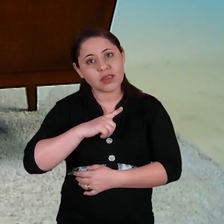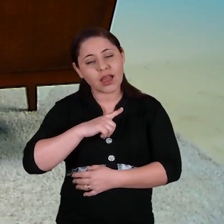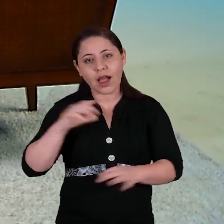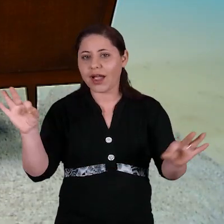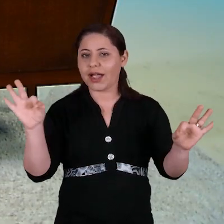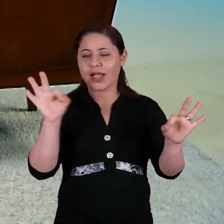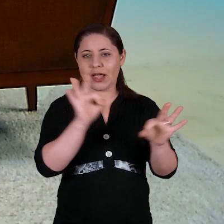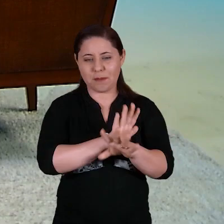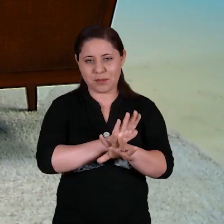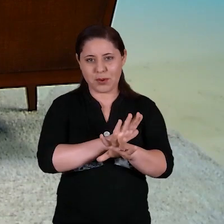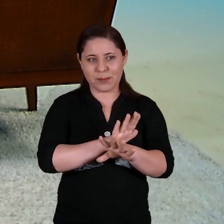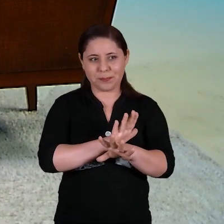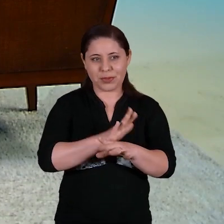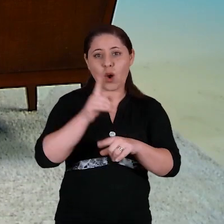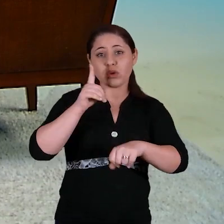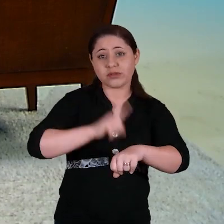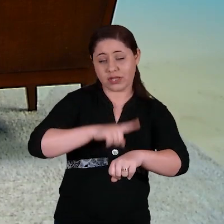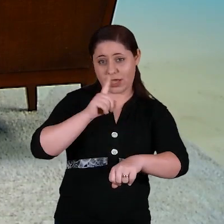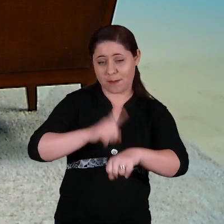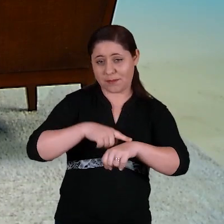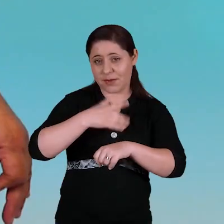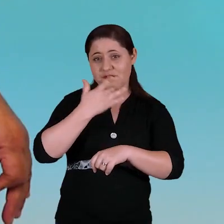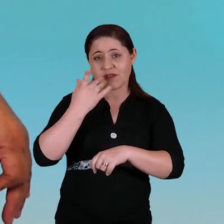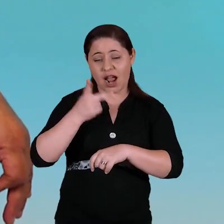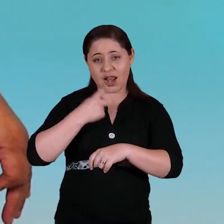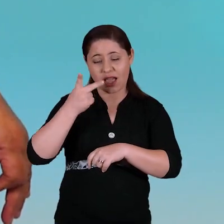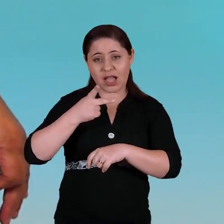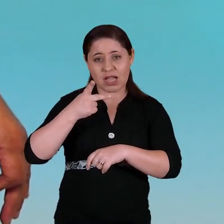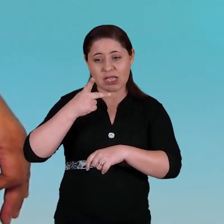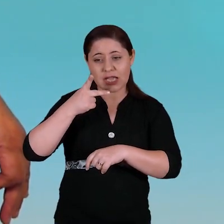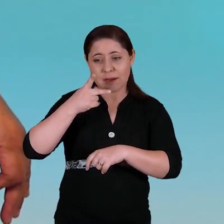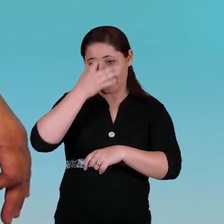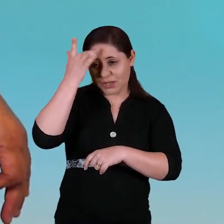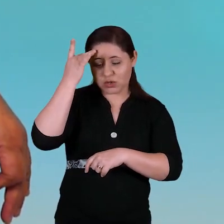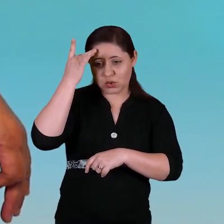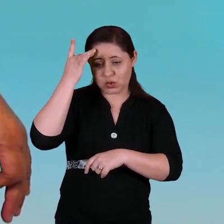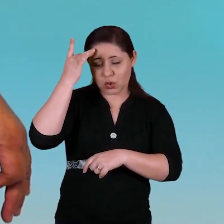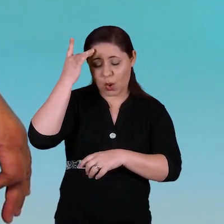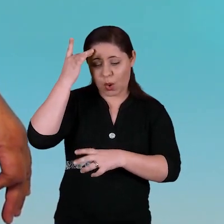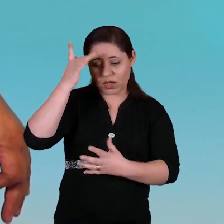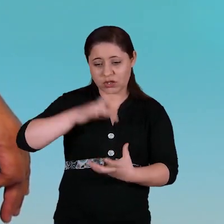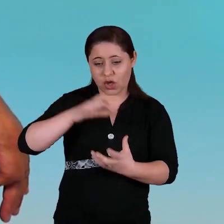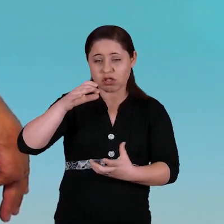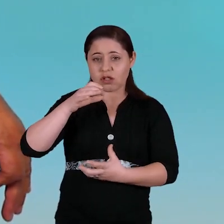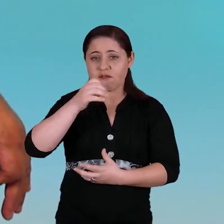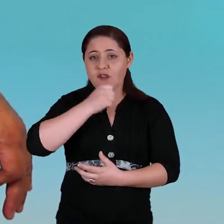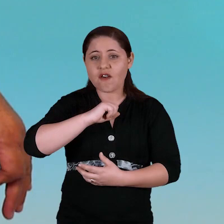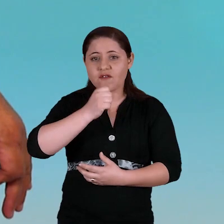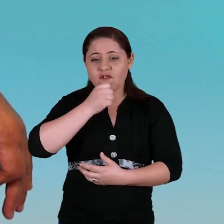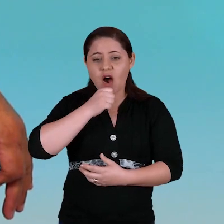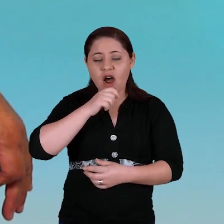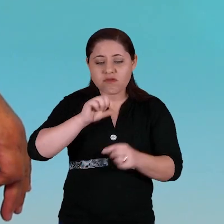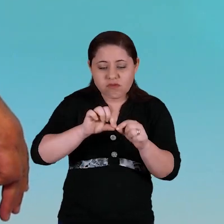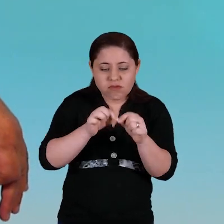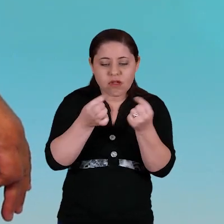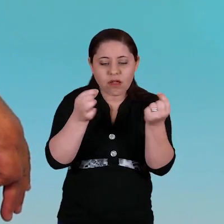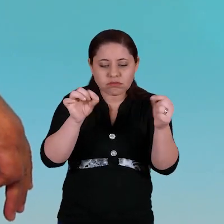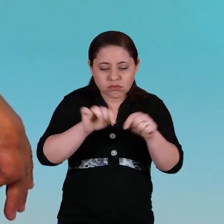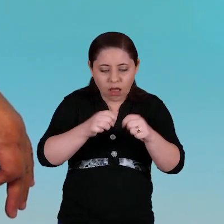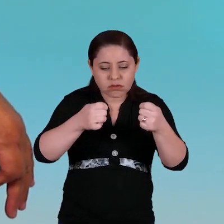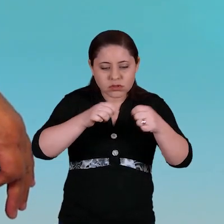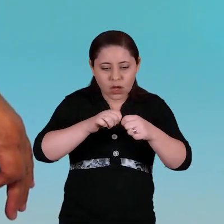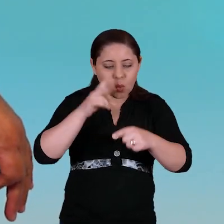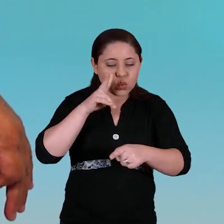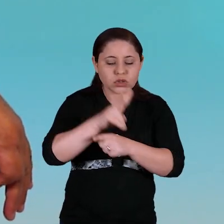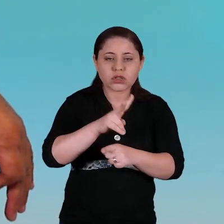tempo de dizer que a idosa, a vovó, é para fazer crochê, comer, para fazer tricô, para cuidar de neto. Não é